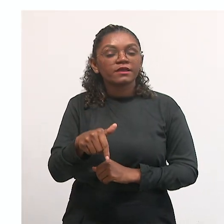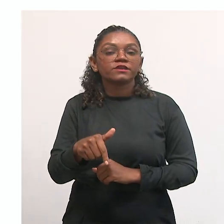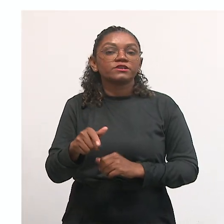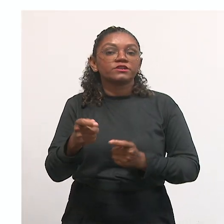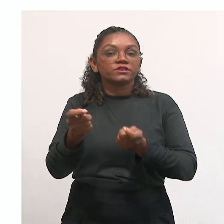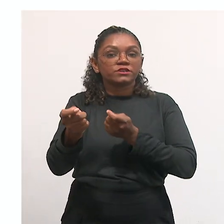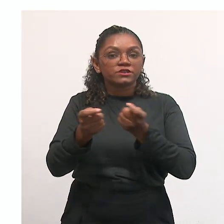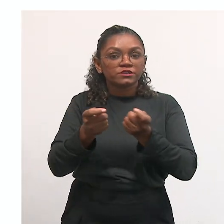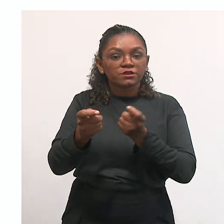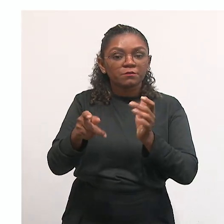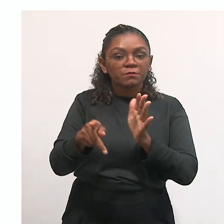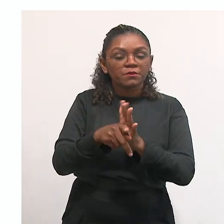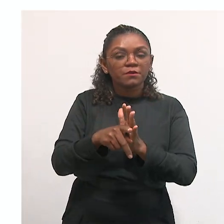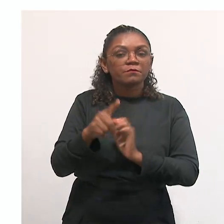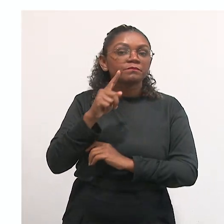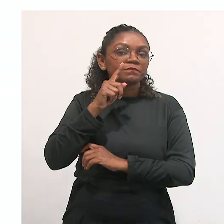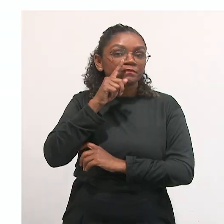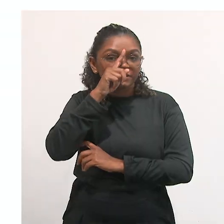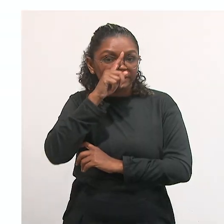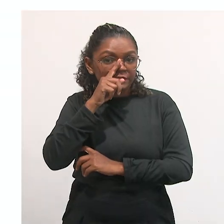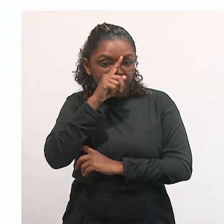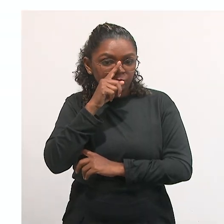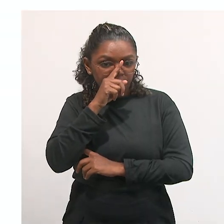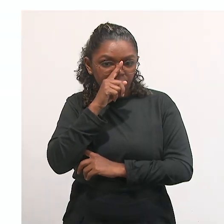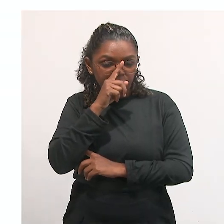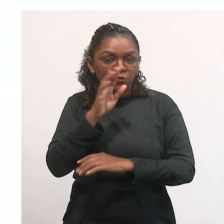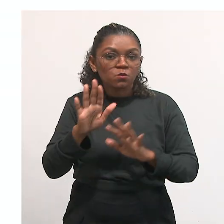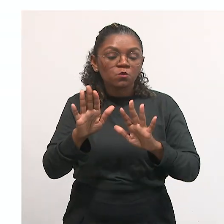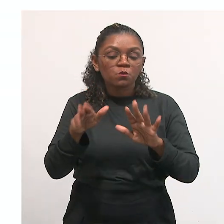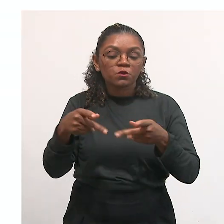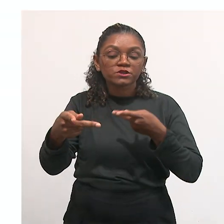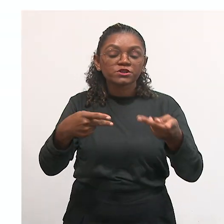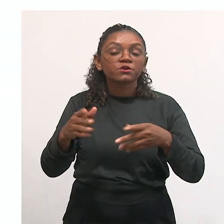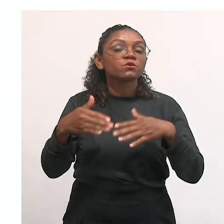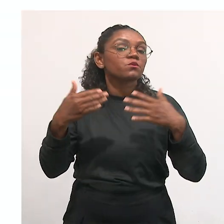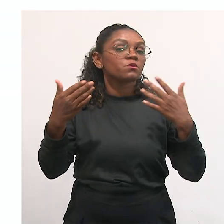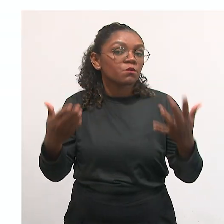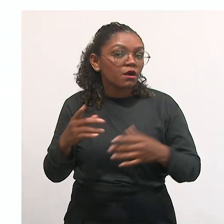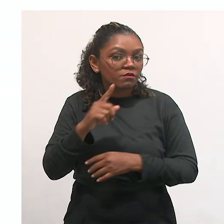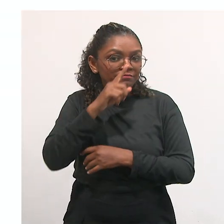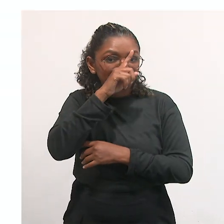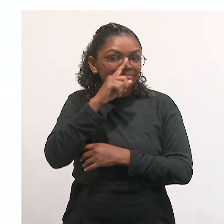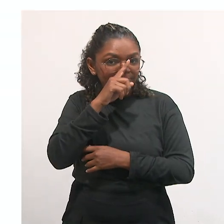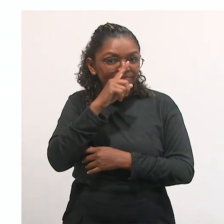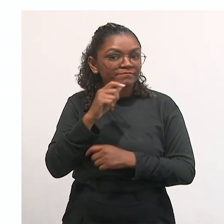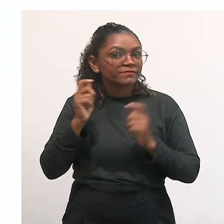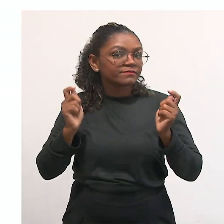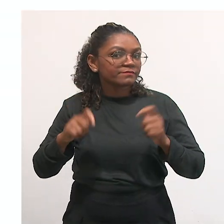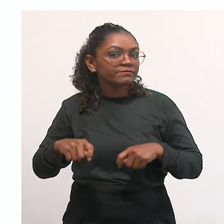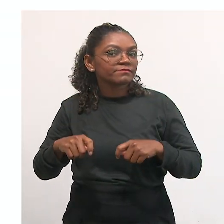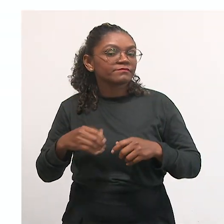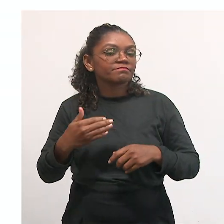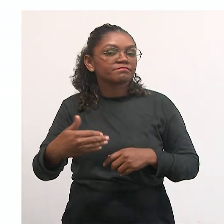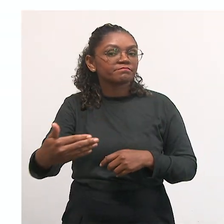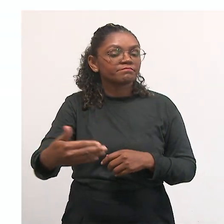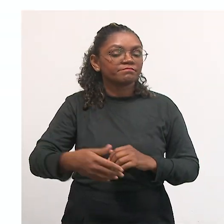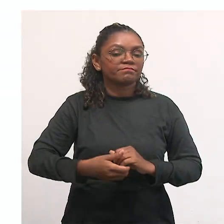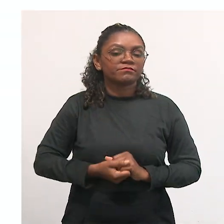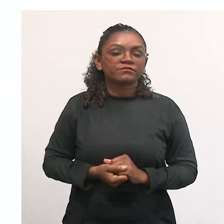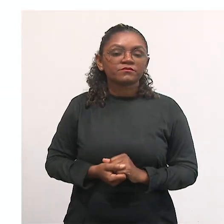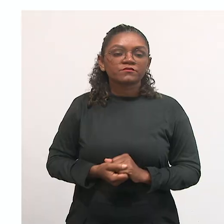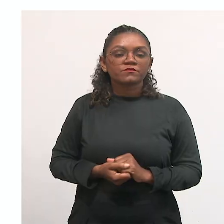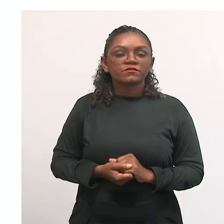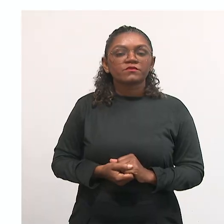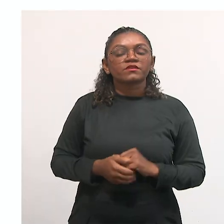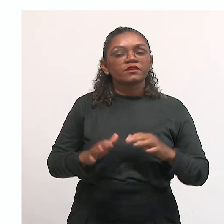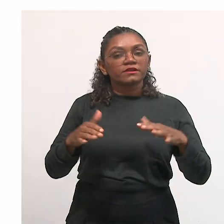fundamental na gestão de projetos. Quais são os riscos que meu projeto pode passar, né? Quando se aborda os riscos, é